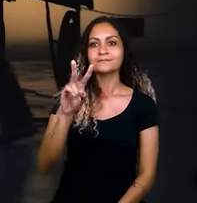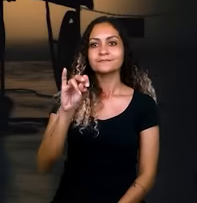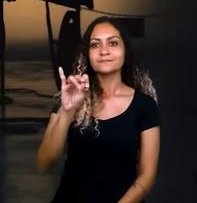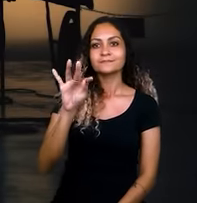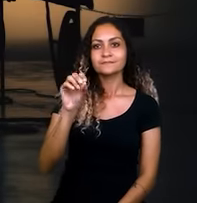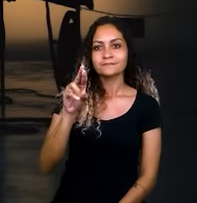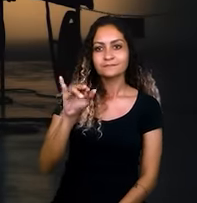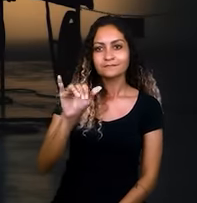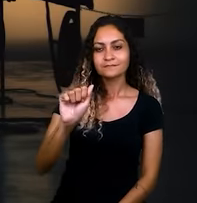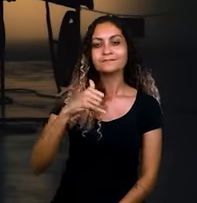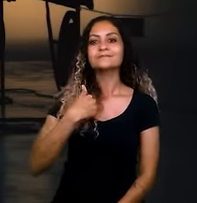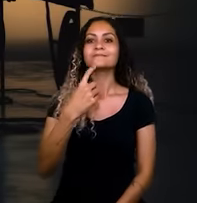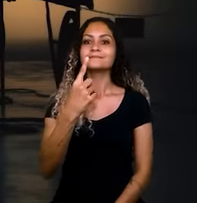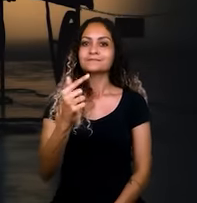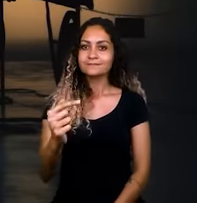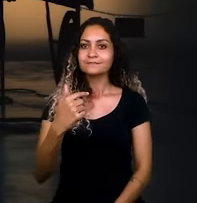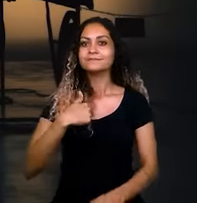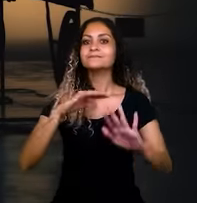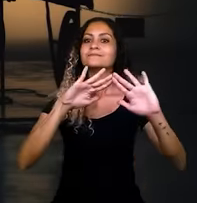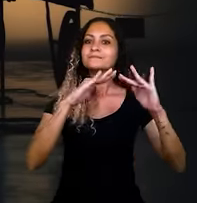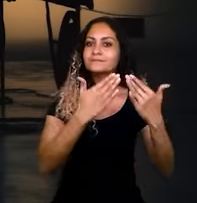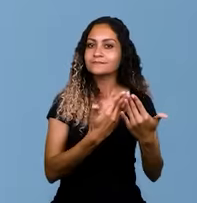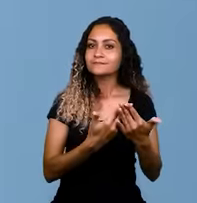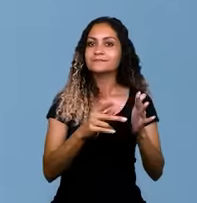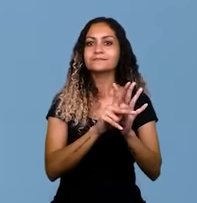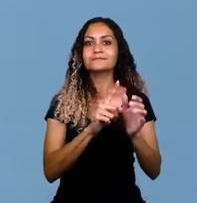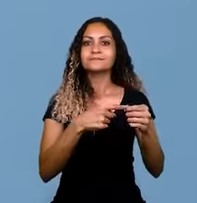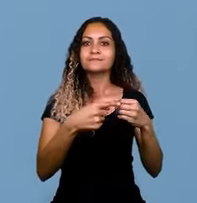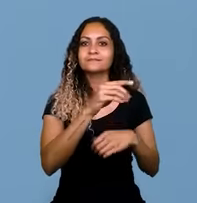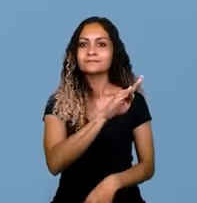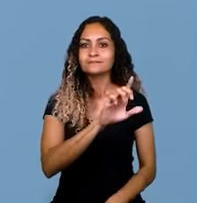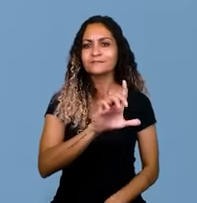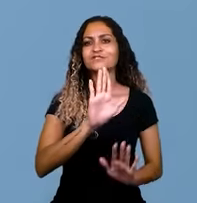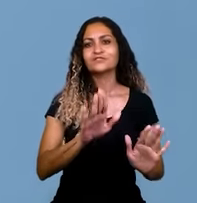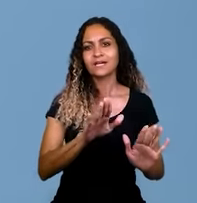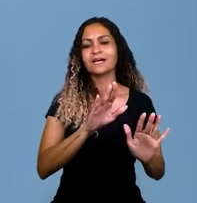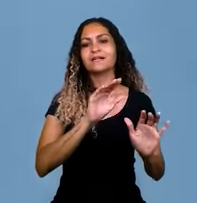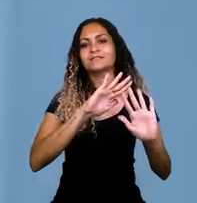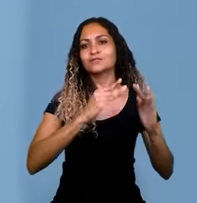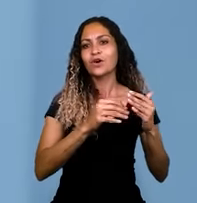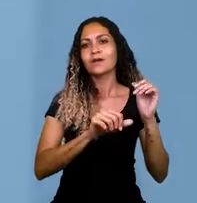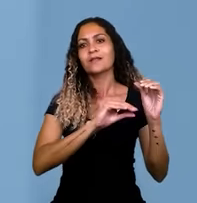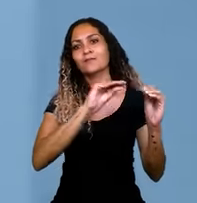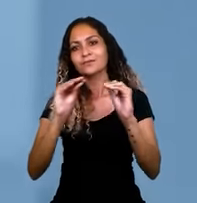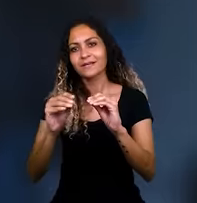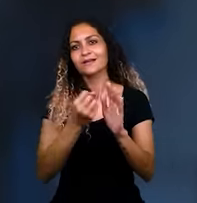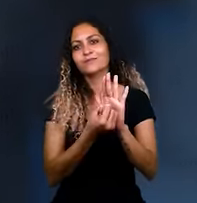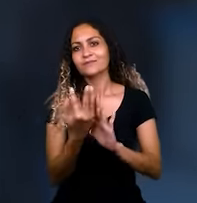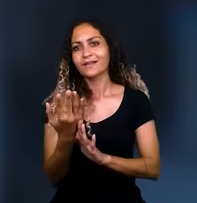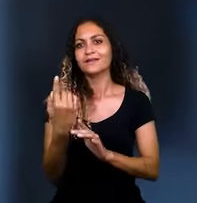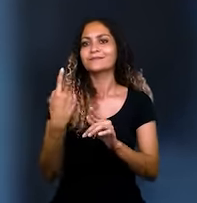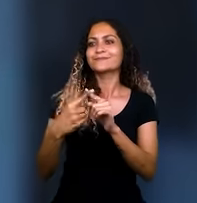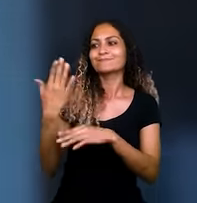meu nome é Vitória Luiza Wozniak, eu tenho 17 anos, eu estudo no João Widmann. Eu troquei de escola algumas vezes,